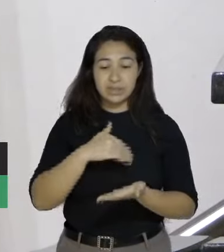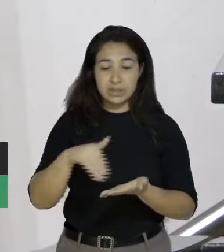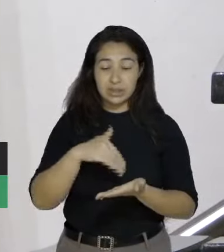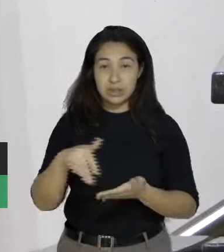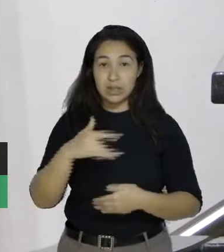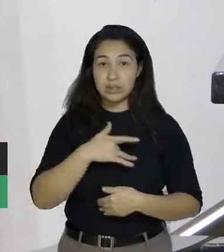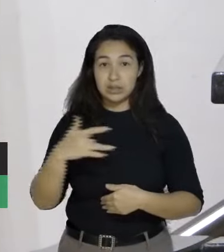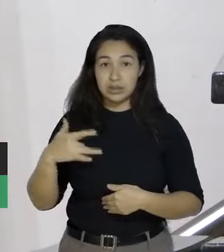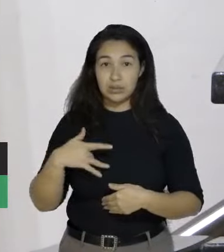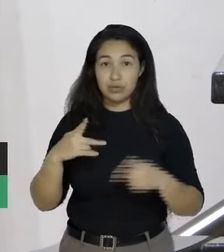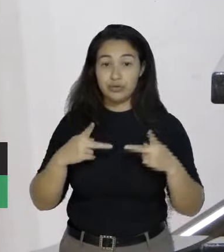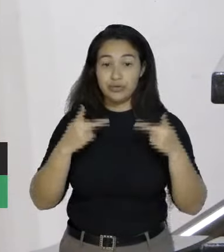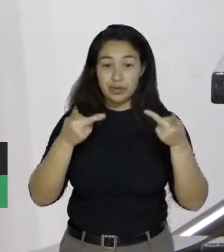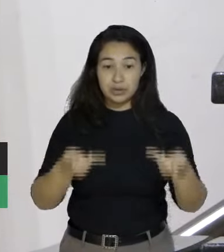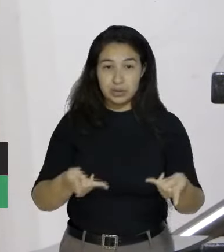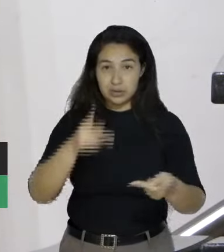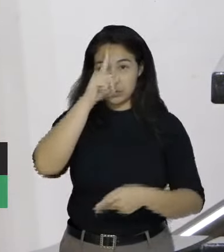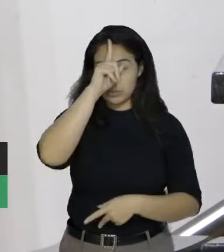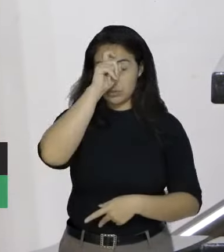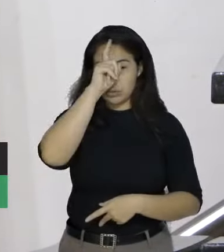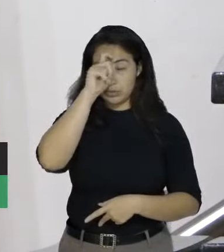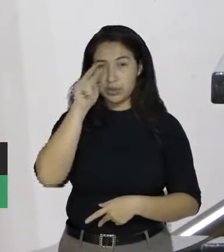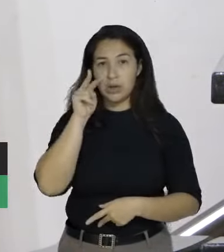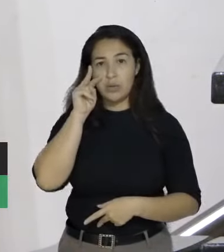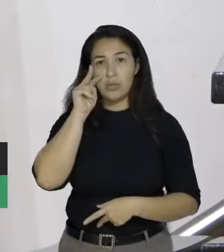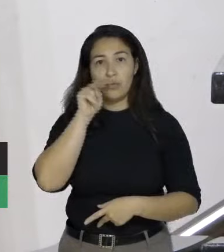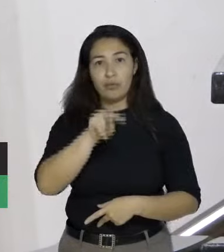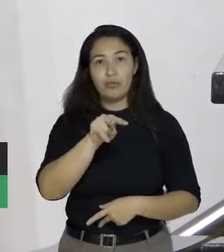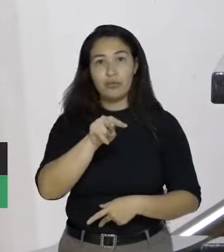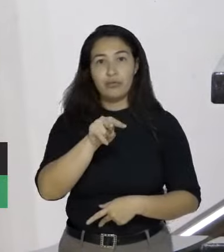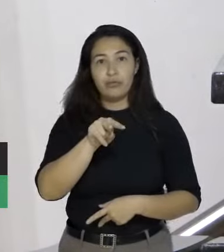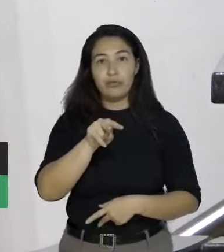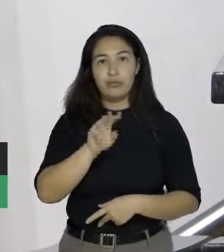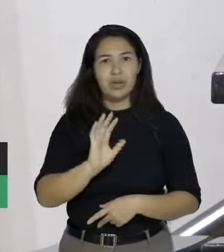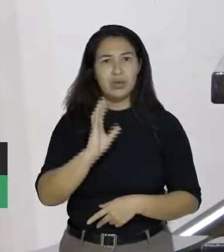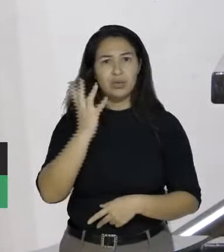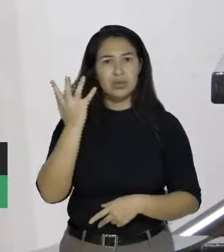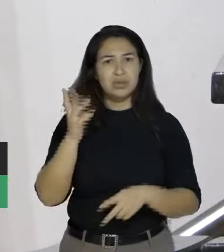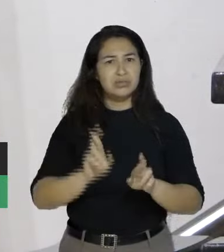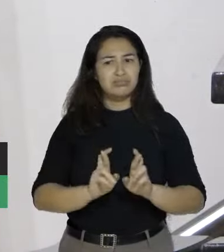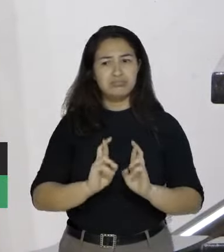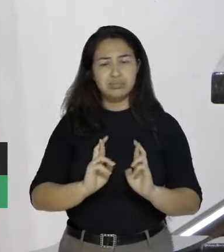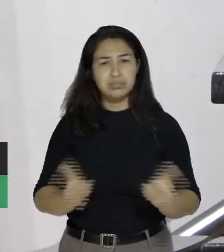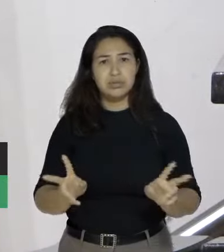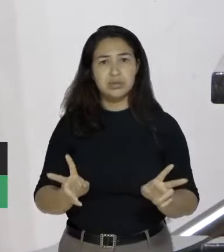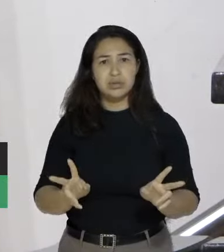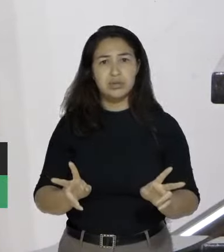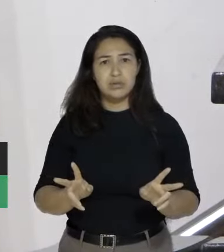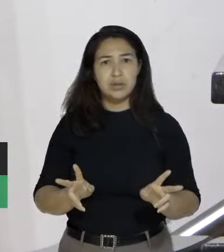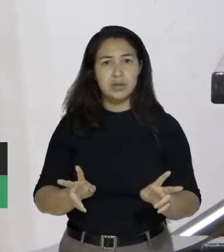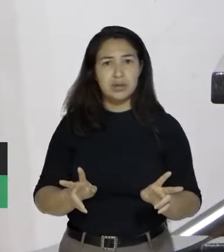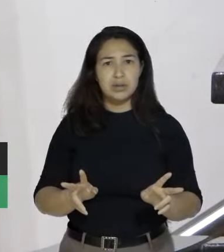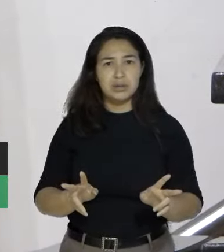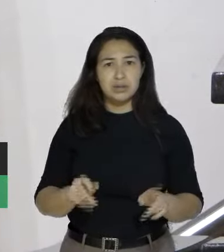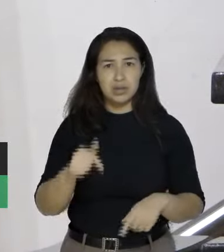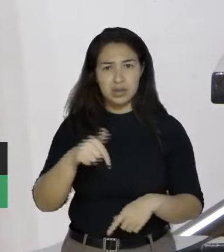visita aos hospitais de Santa Catarina se depara como a realidade que não era para acontecer no Estado de Santa Catarina